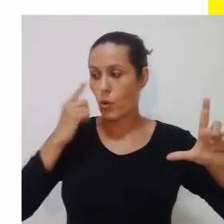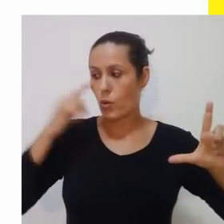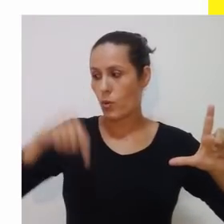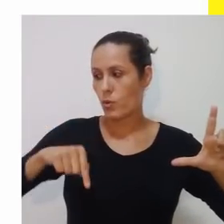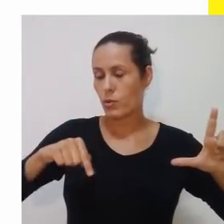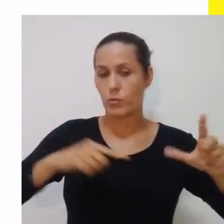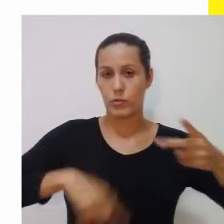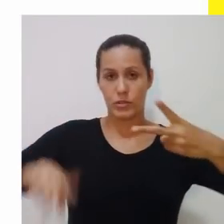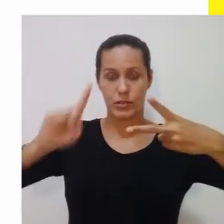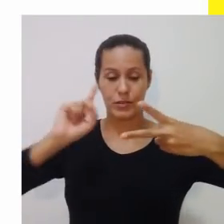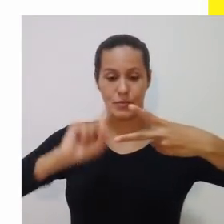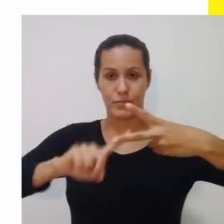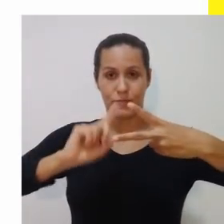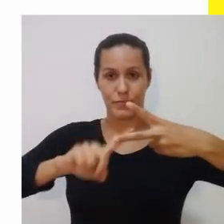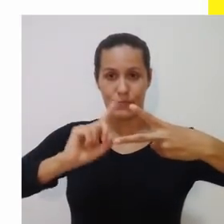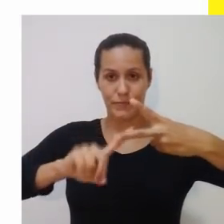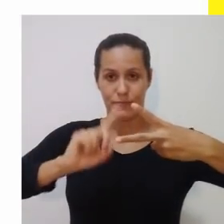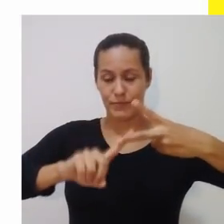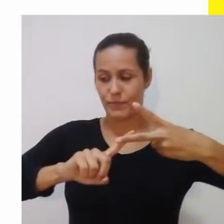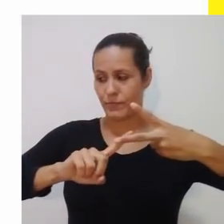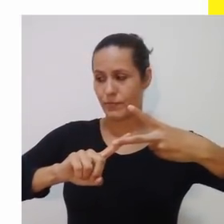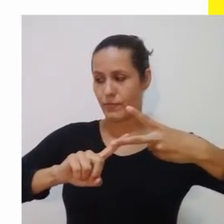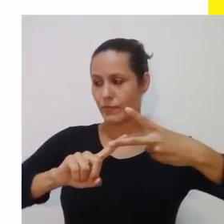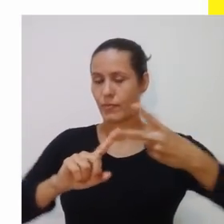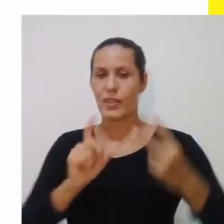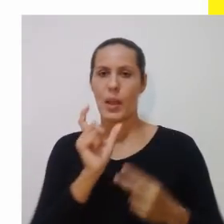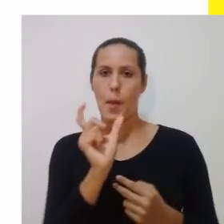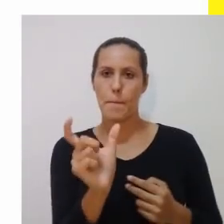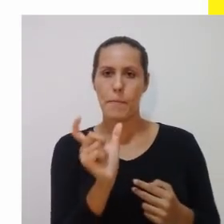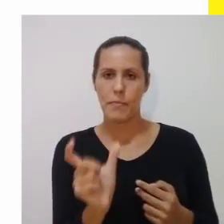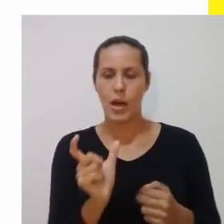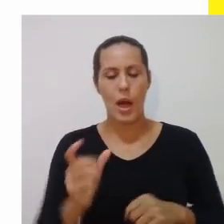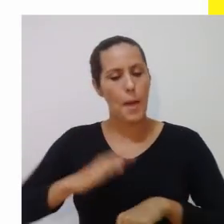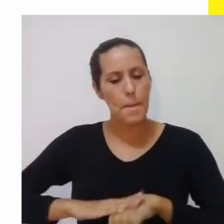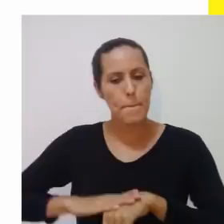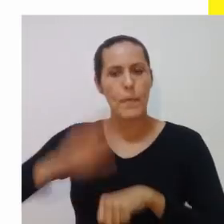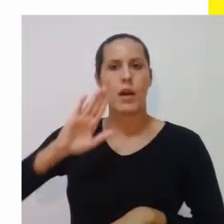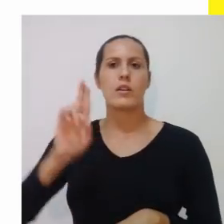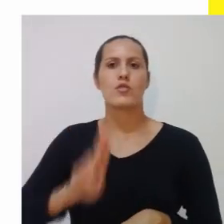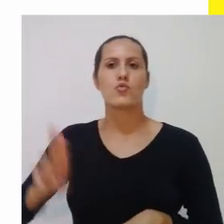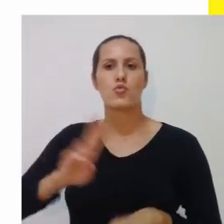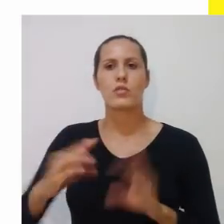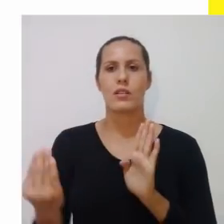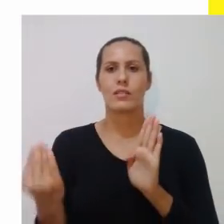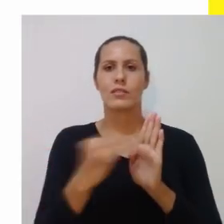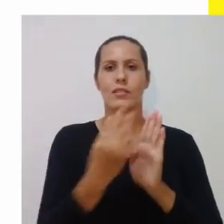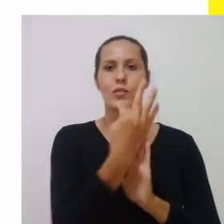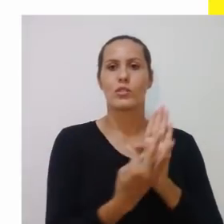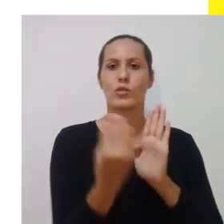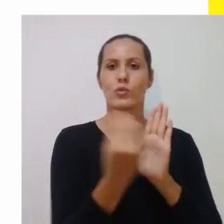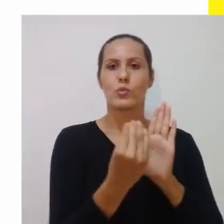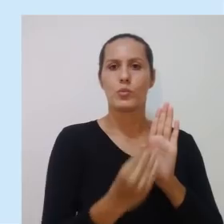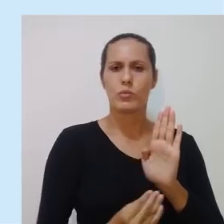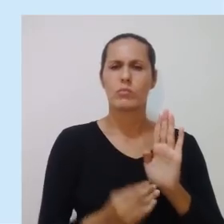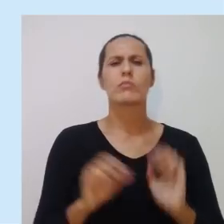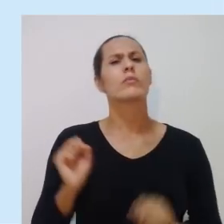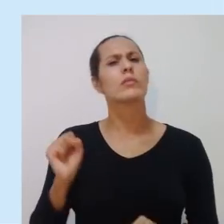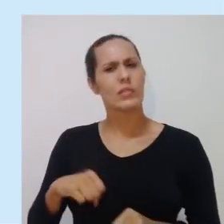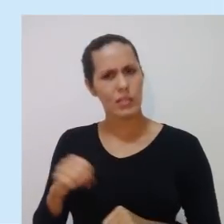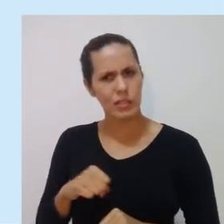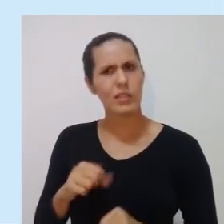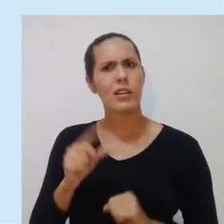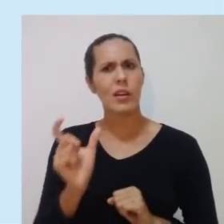o que eu destaquei no número 2. Palavras mais utilizadas. Sim, olha para mim